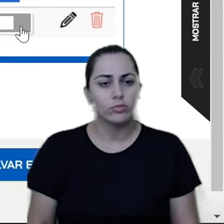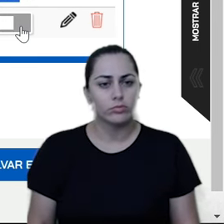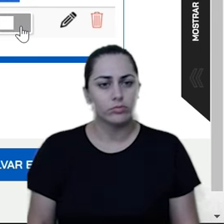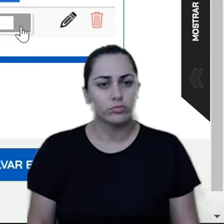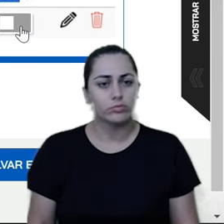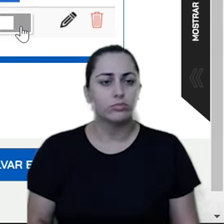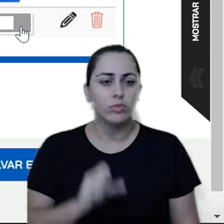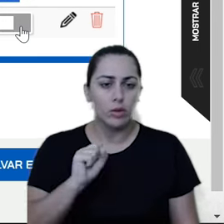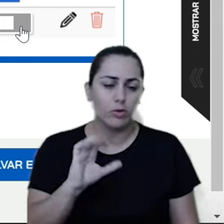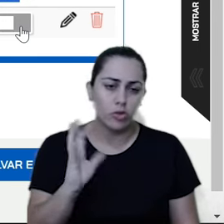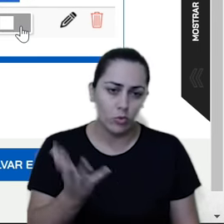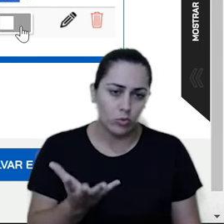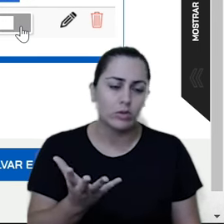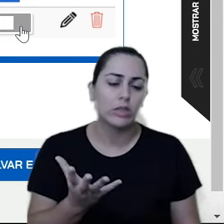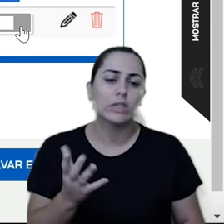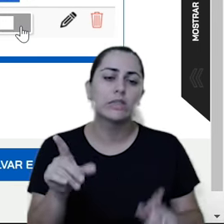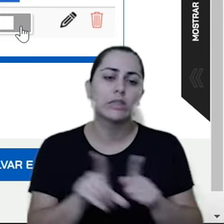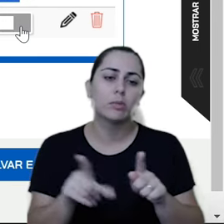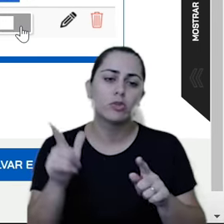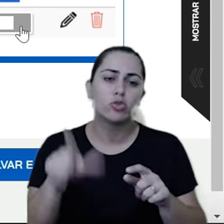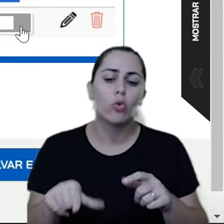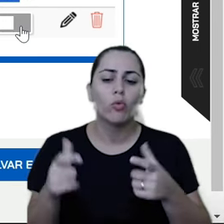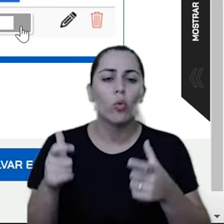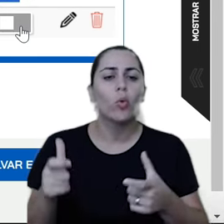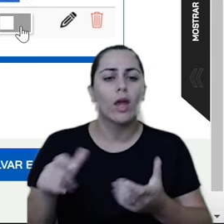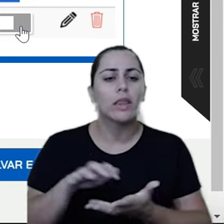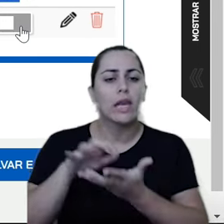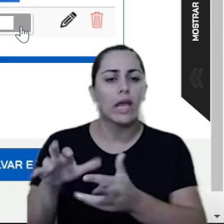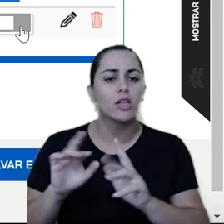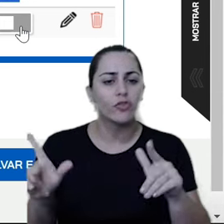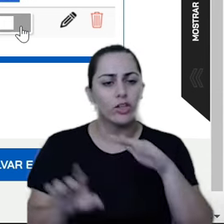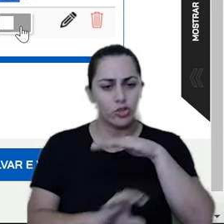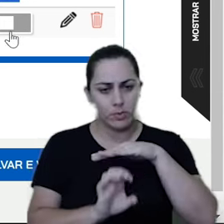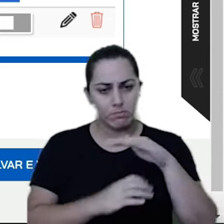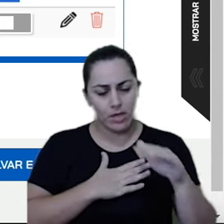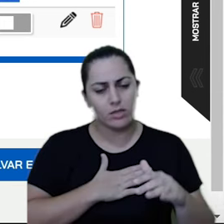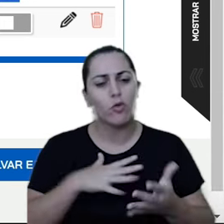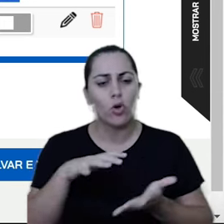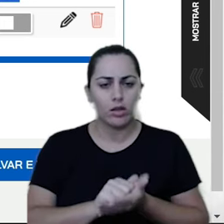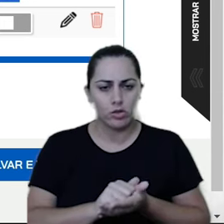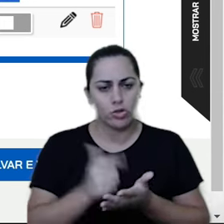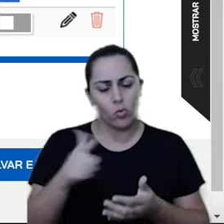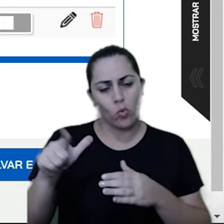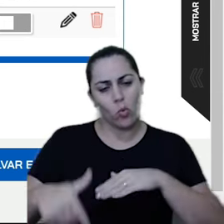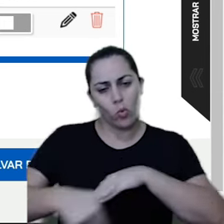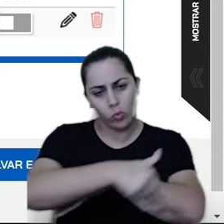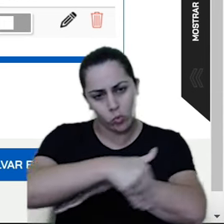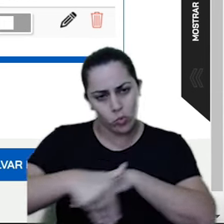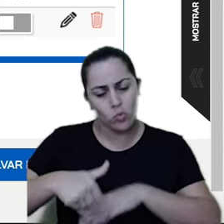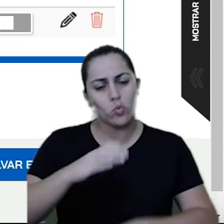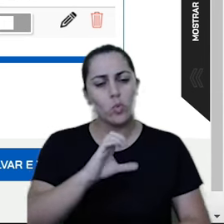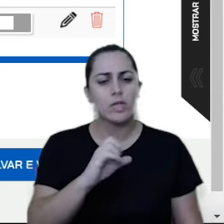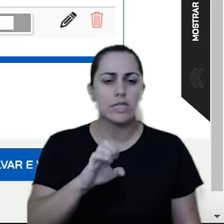acontecer de eu ter outros endereços de entrega o endereço de entrega diferente do endereço da empresa então eu vou lá e cadastro um outro endereço insiro aqui um